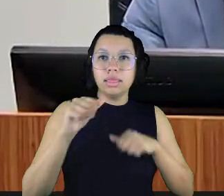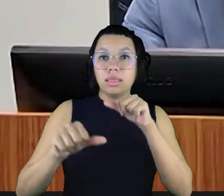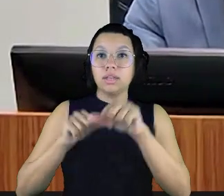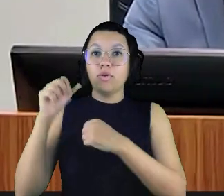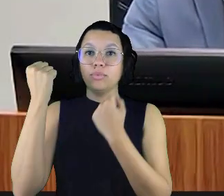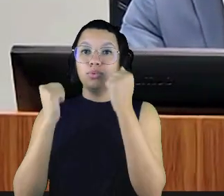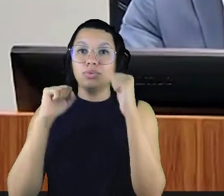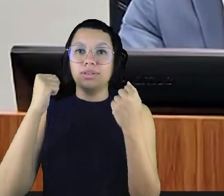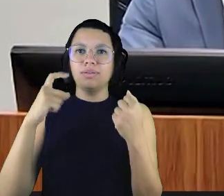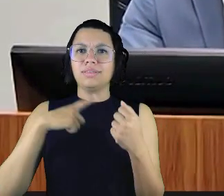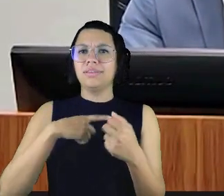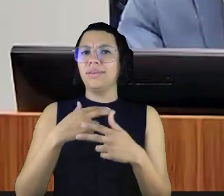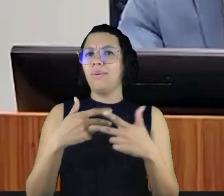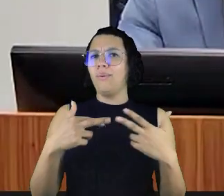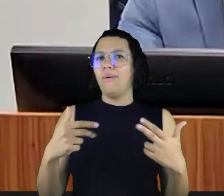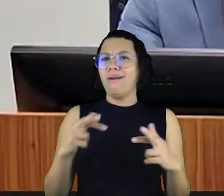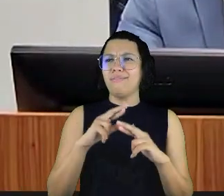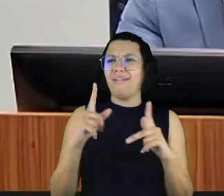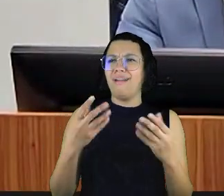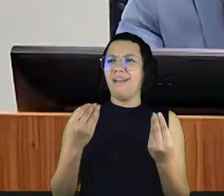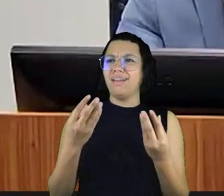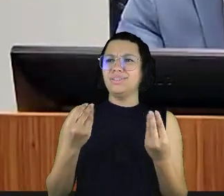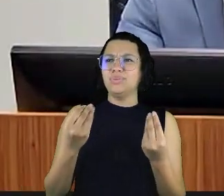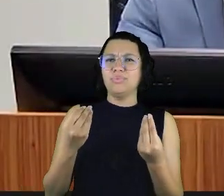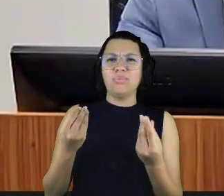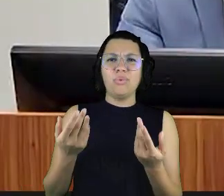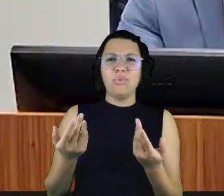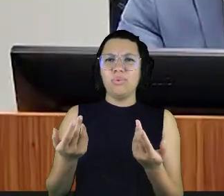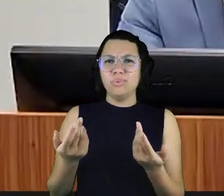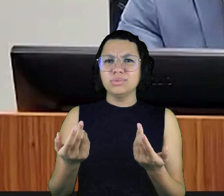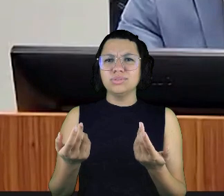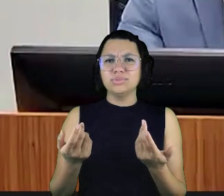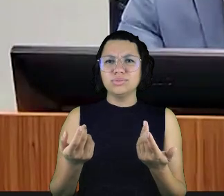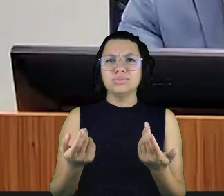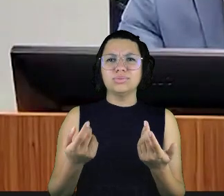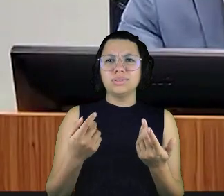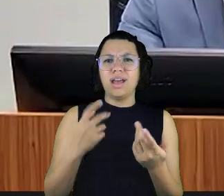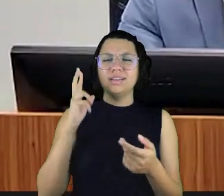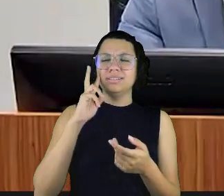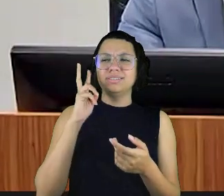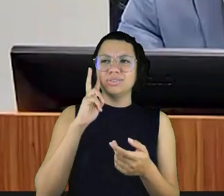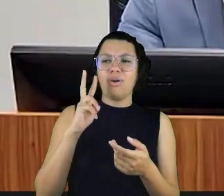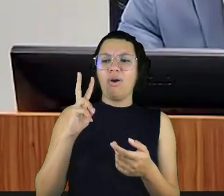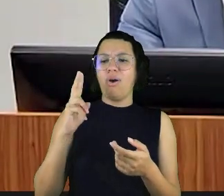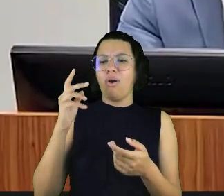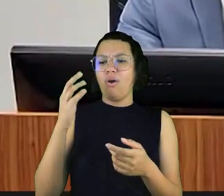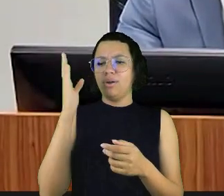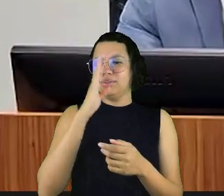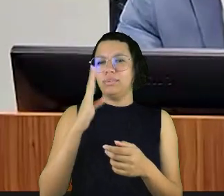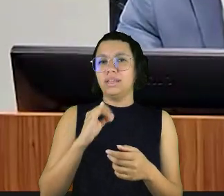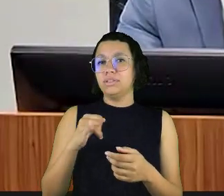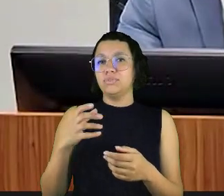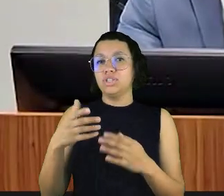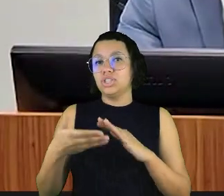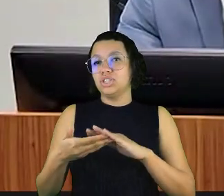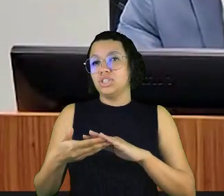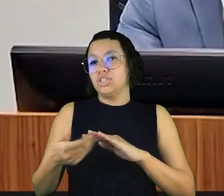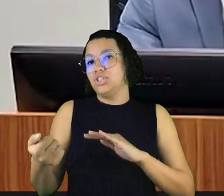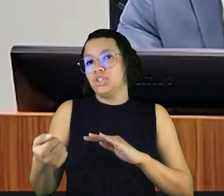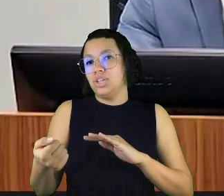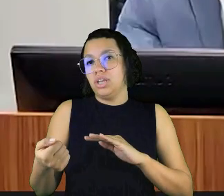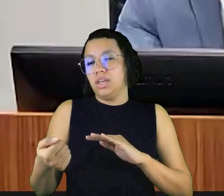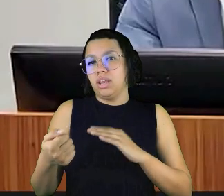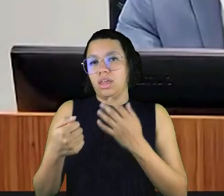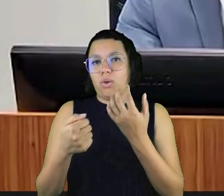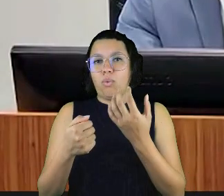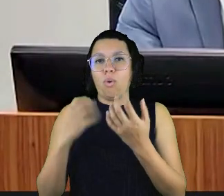coco pelado, coco sem pelo, né? Você tira o pelo do coco, você submeteu a processo de industrialização, se o coco está ainda